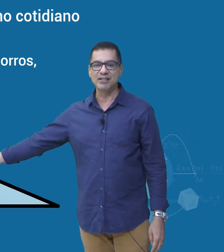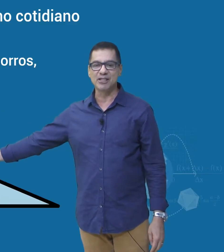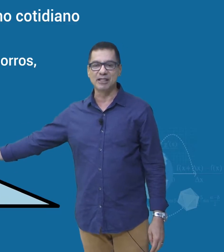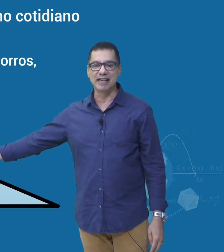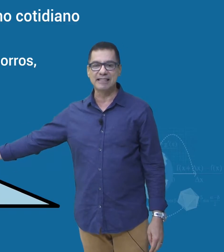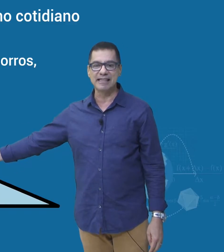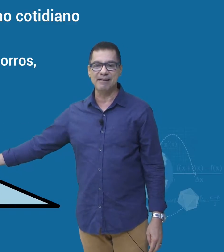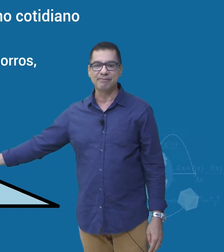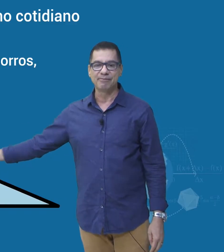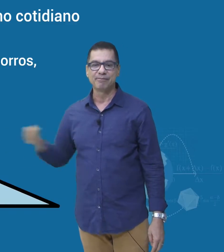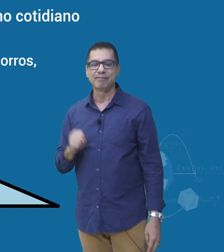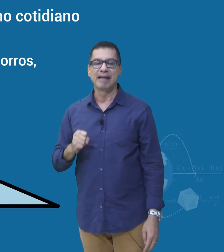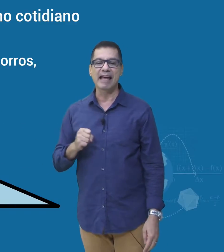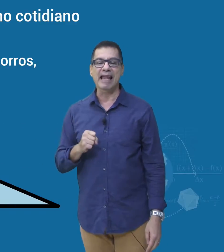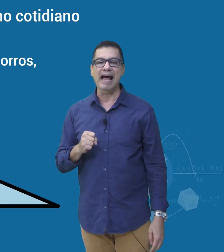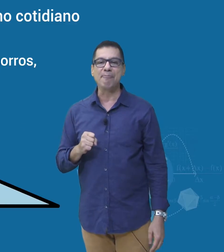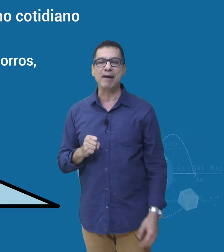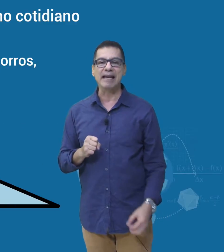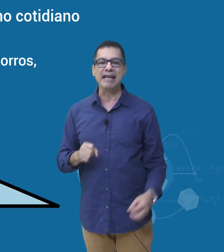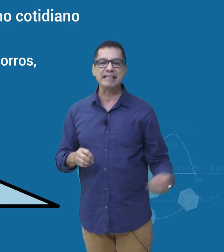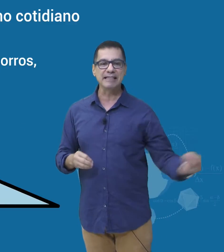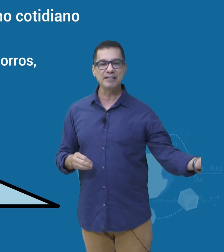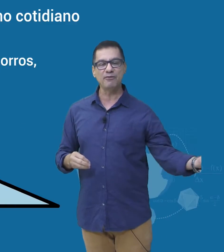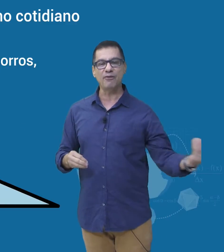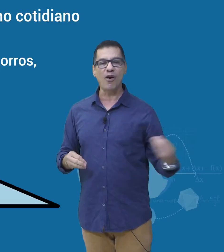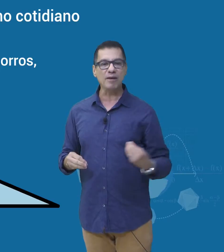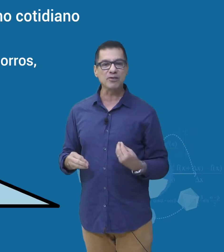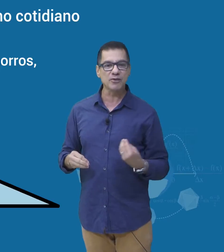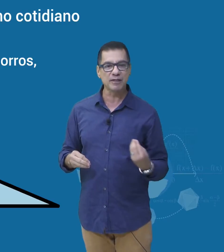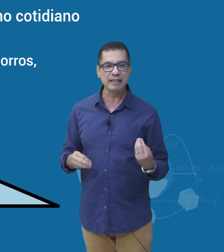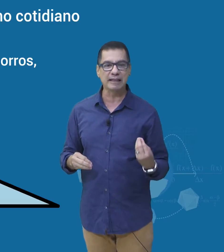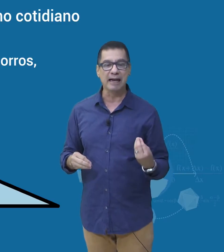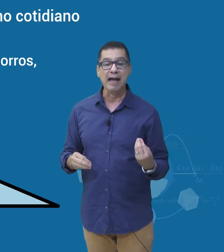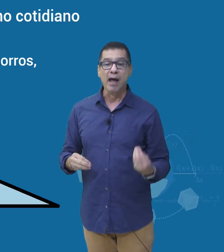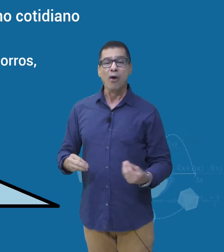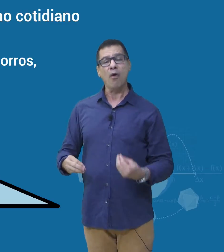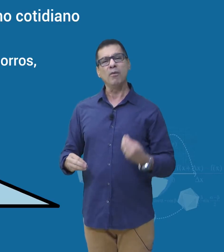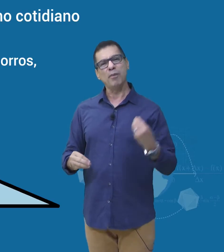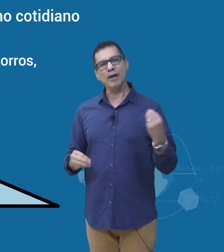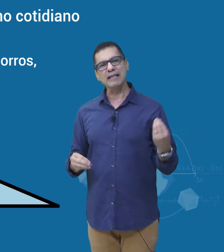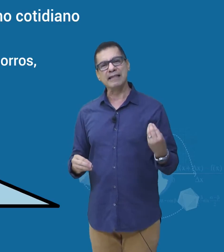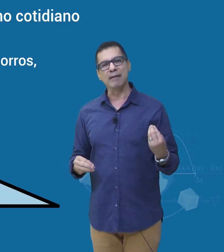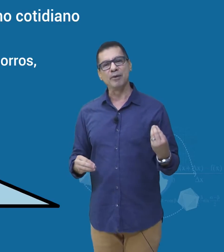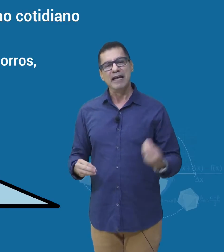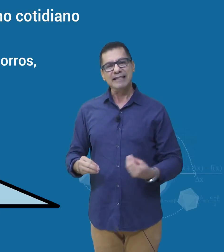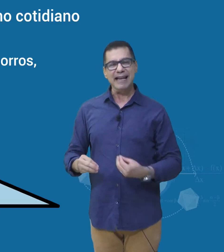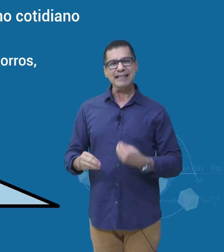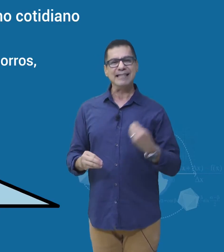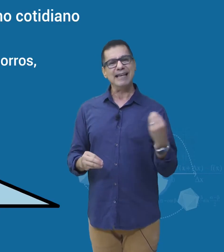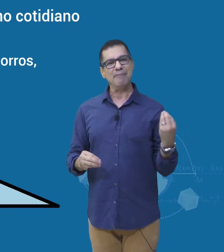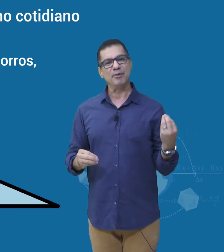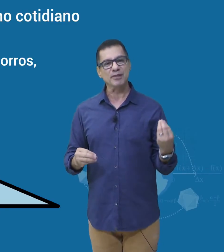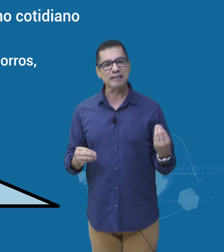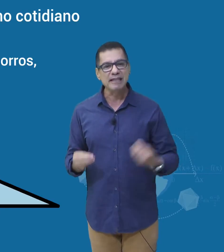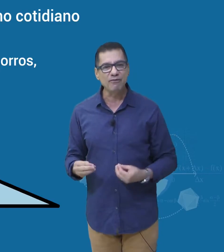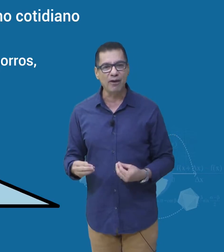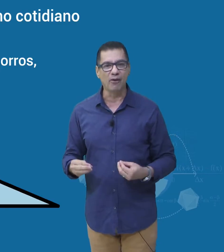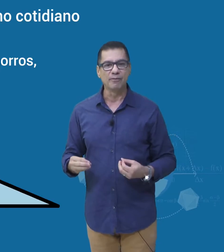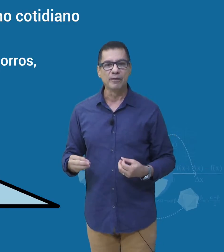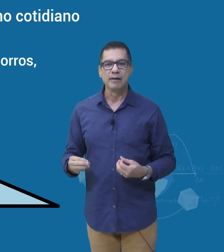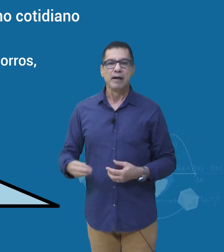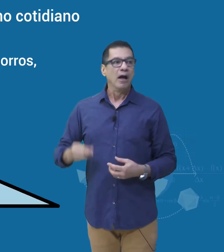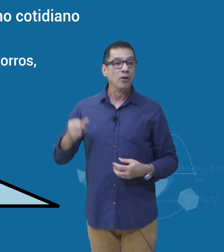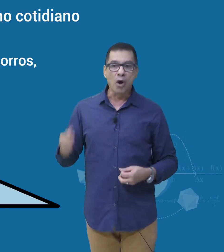Automaticamente, a distância, ela aparece de forma sucinta. Como, por exemplo, será que seria